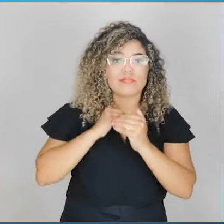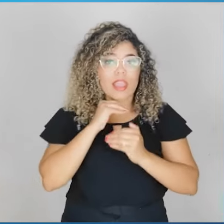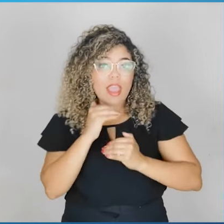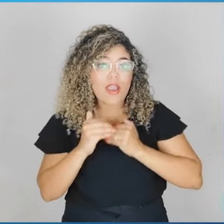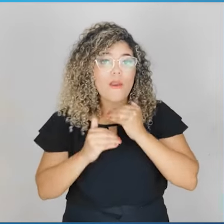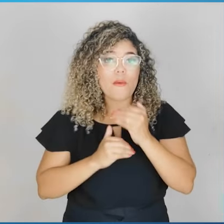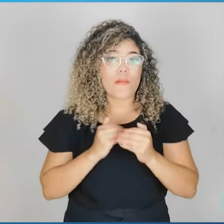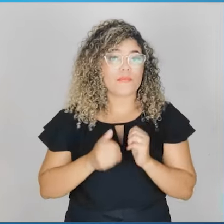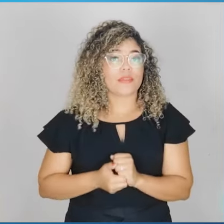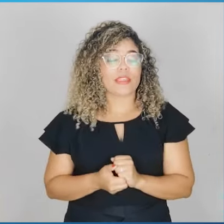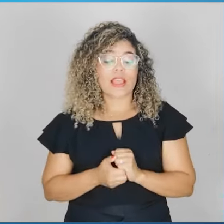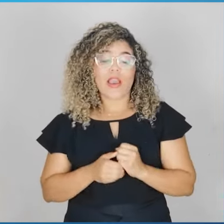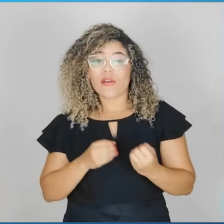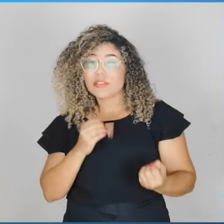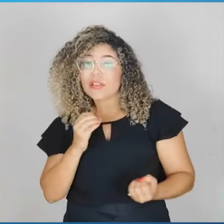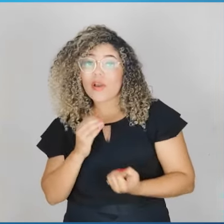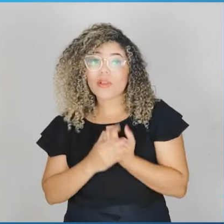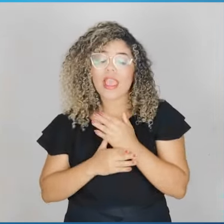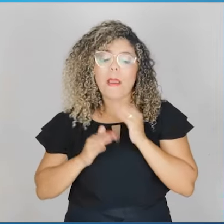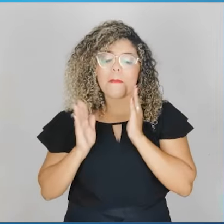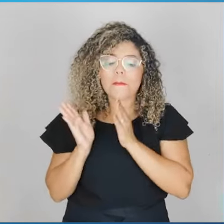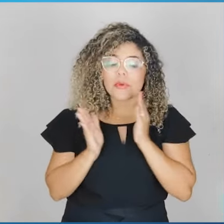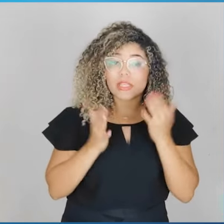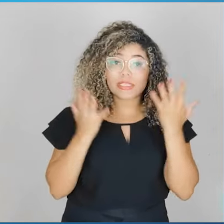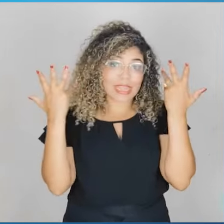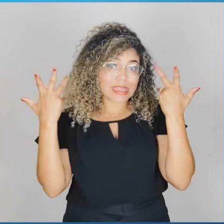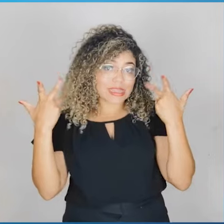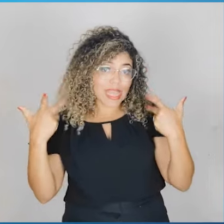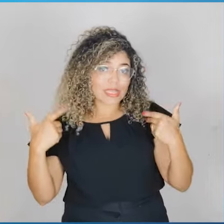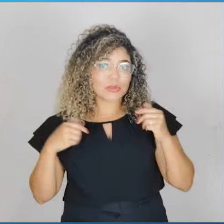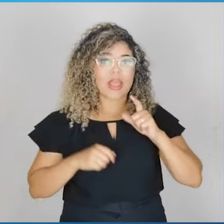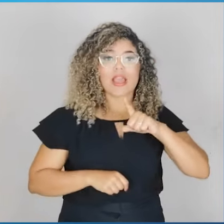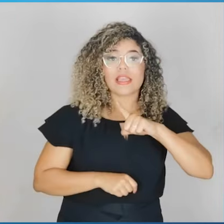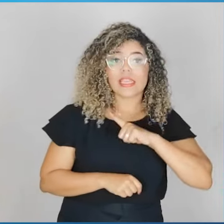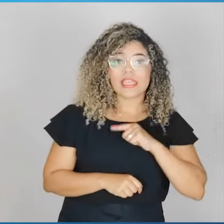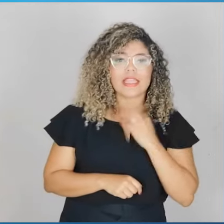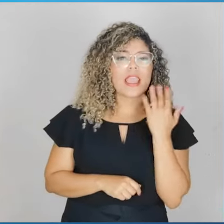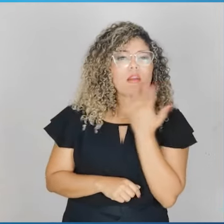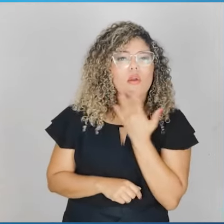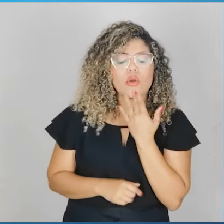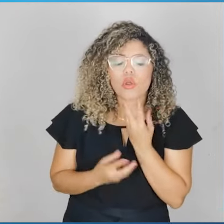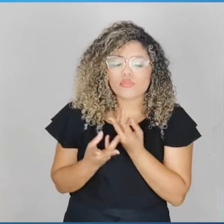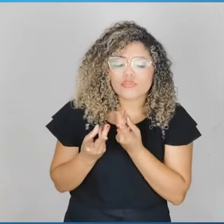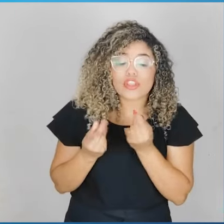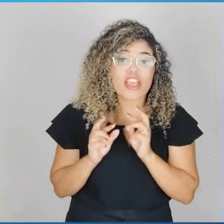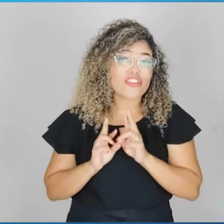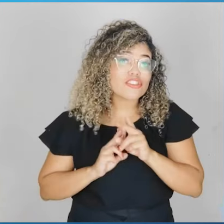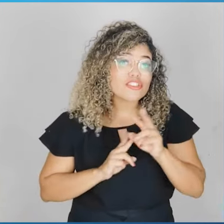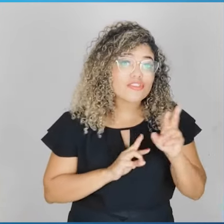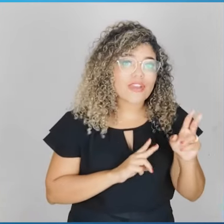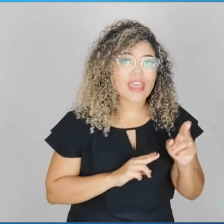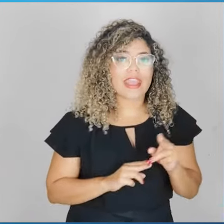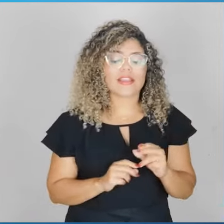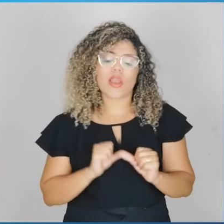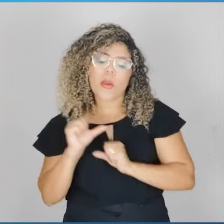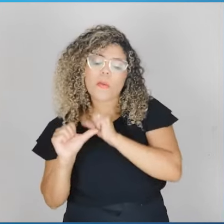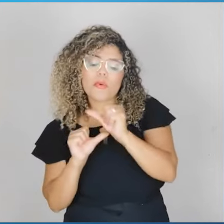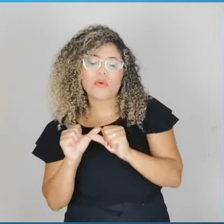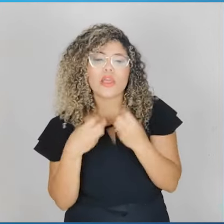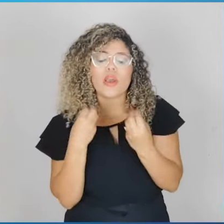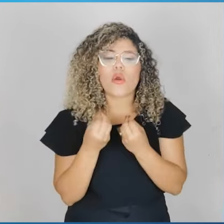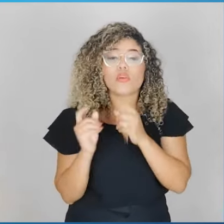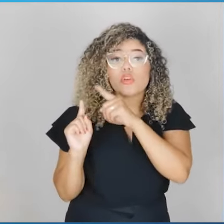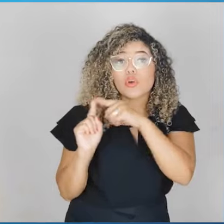definição, são formadas por meio de processos naturais e dispõem de coloração e textura distintas, que variam de acordo com a sua